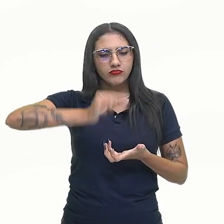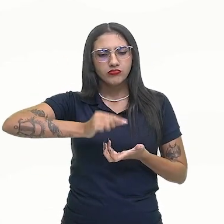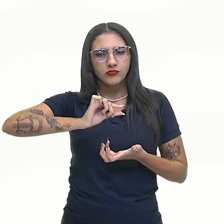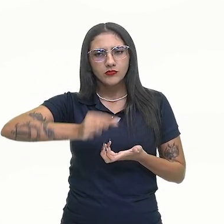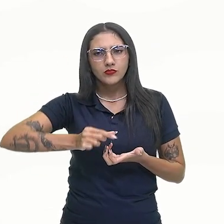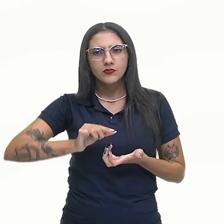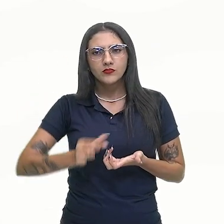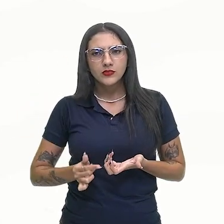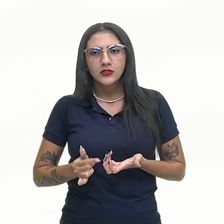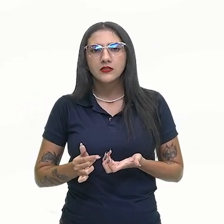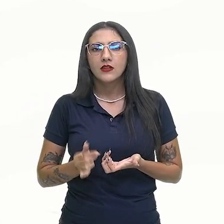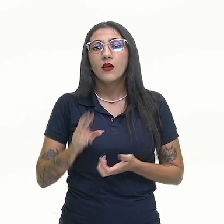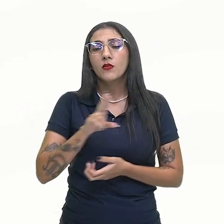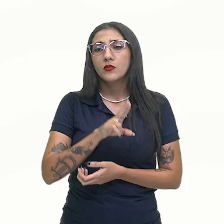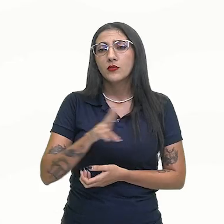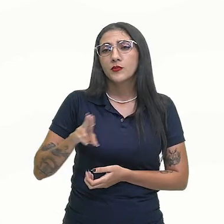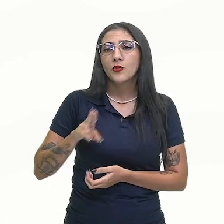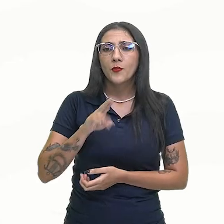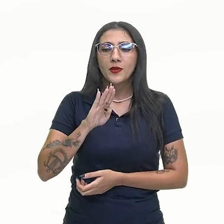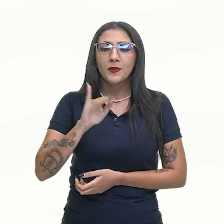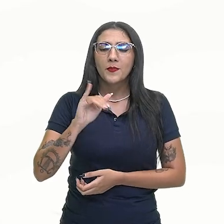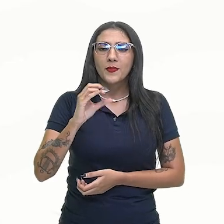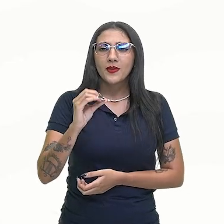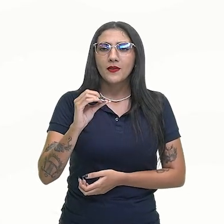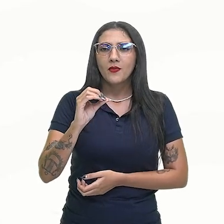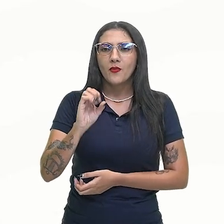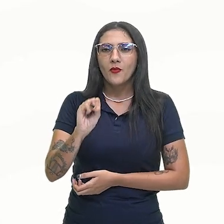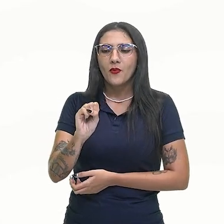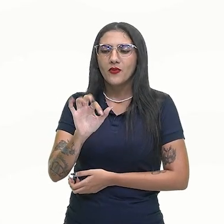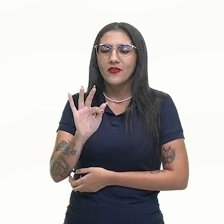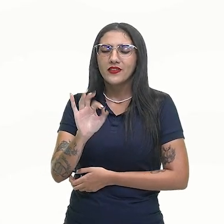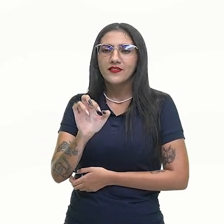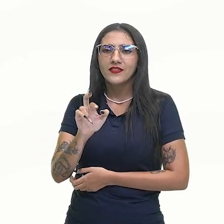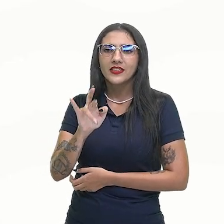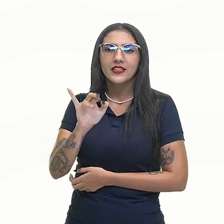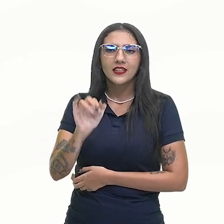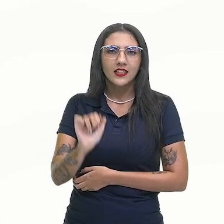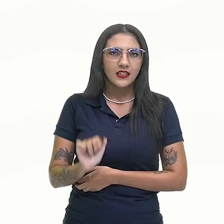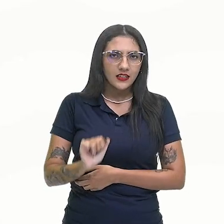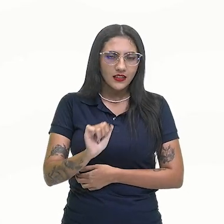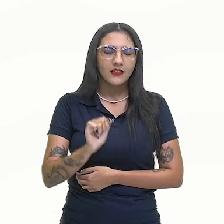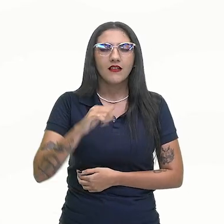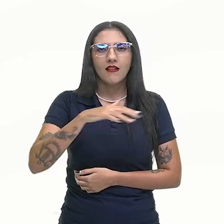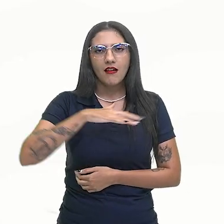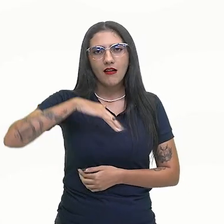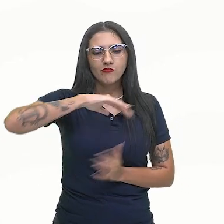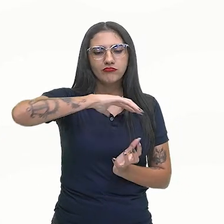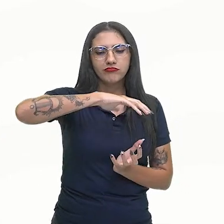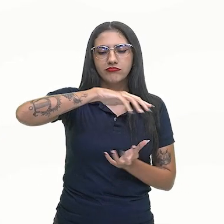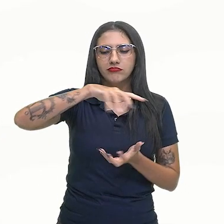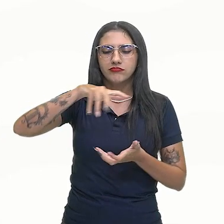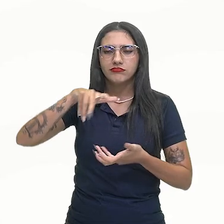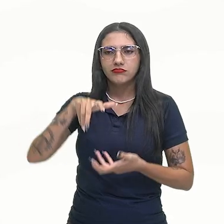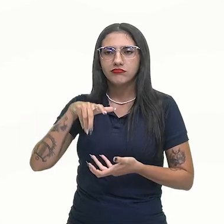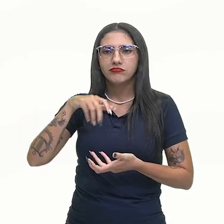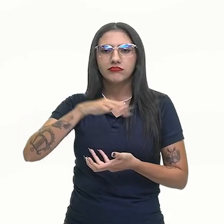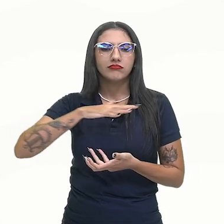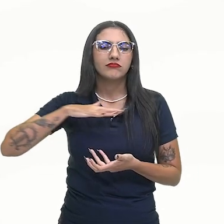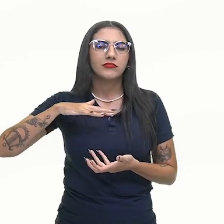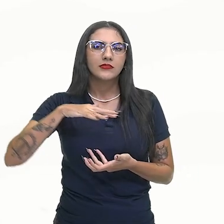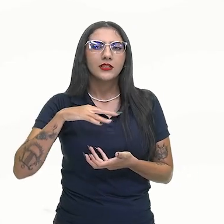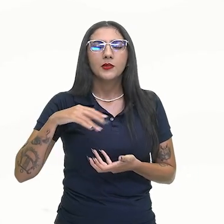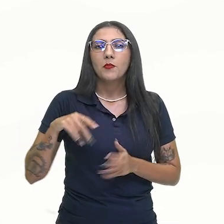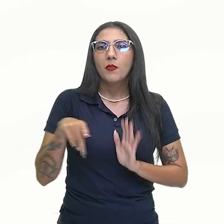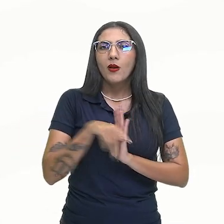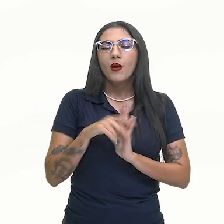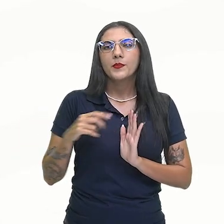de biosfera, que é a faixa de contato entre essas camadas que formam as condições adequadas para